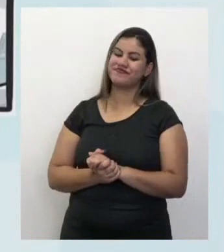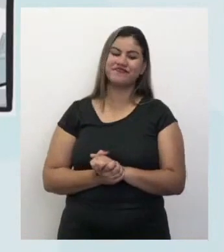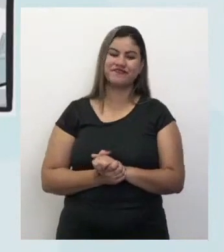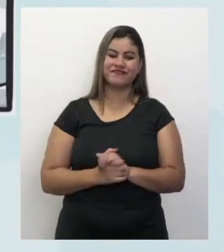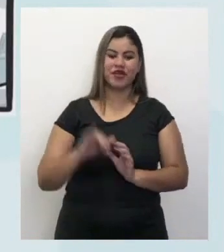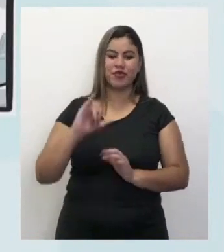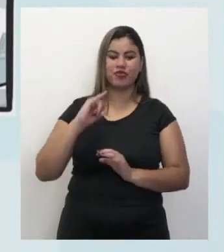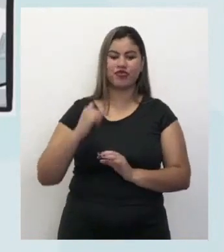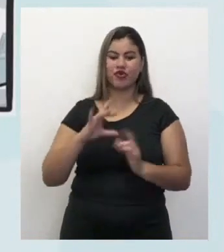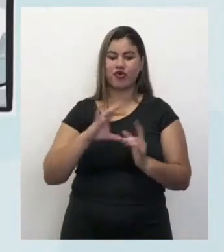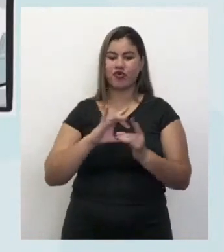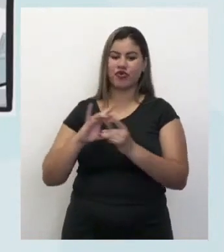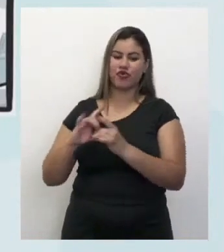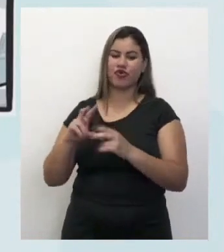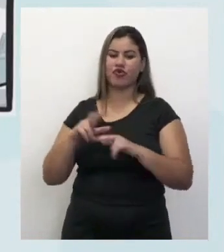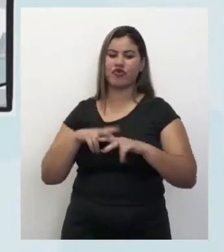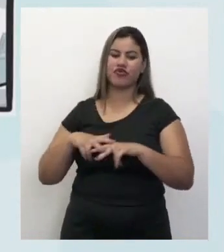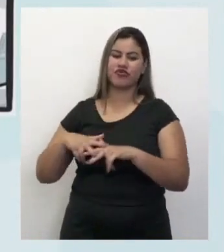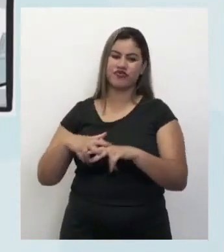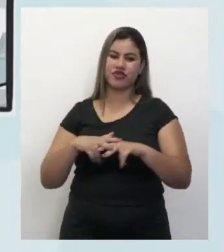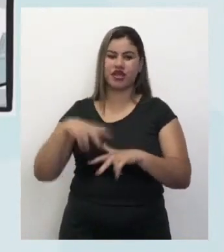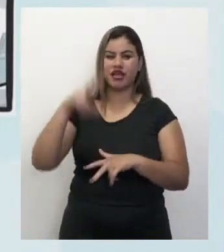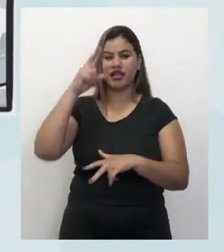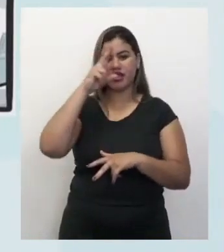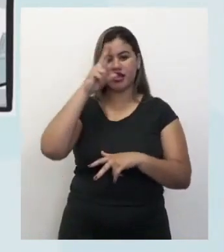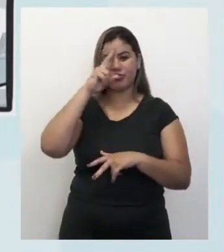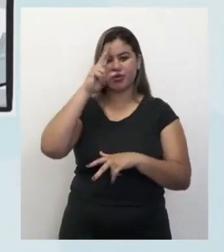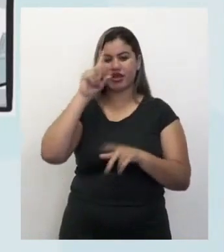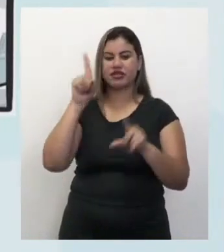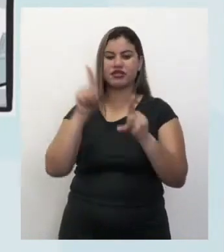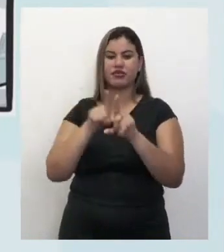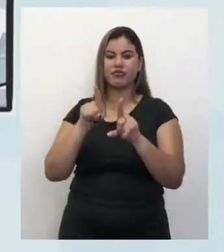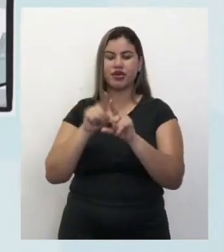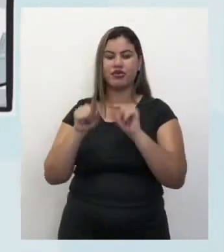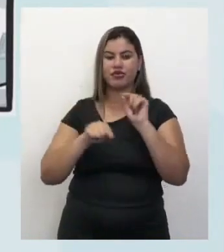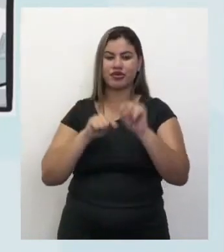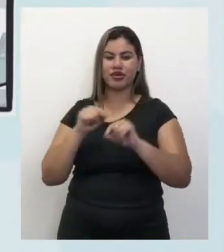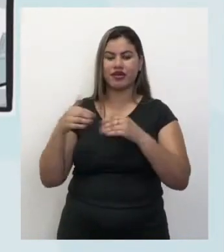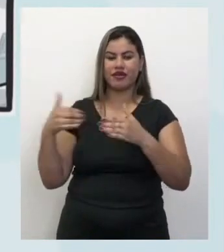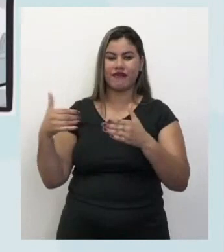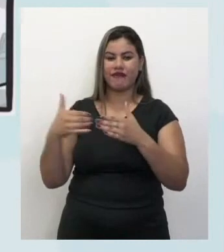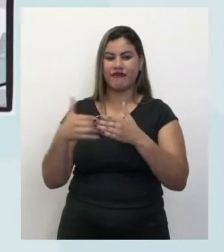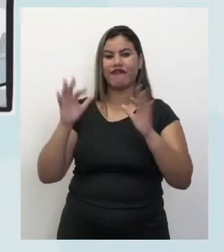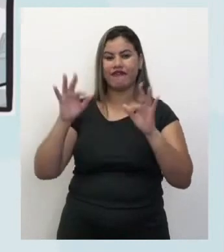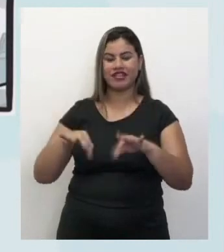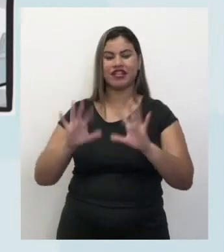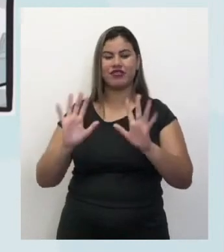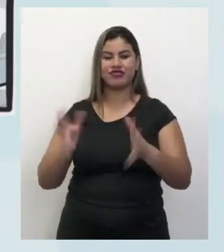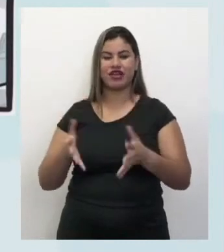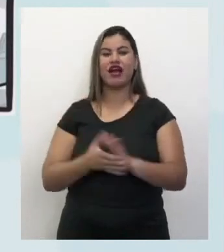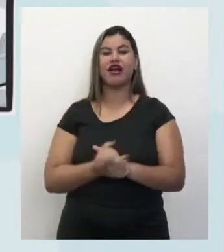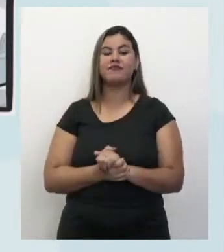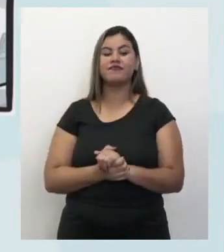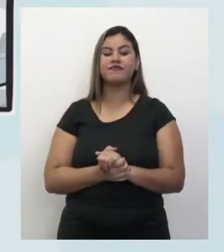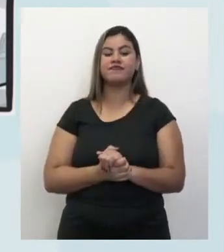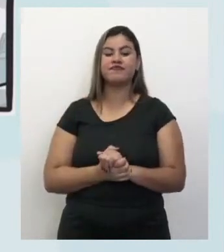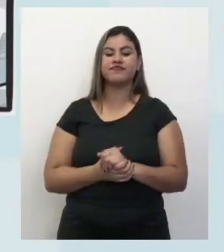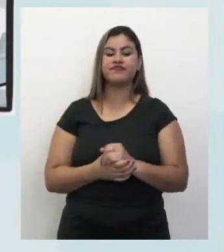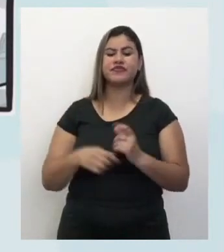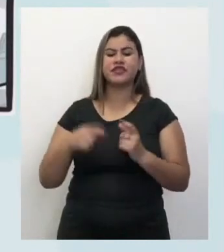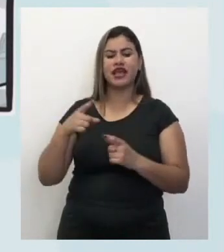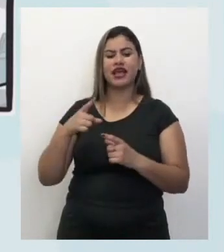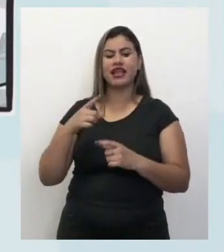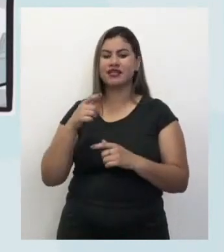esse contexto que é de revisão, para lembrarmos também que agora nós estamos na reta final, né? E ela tem um pouco